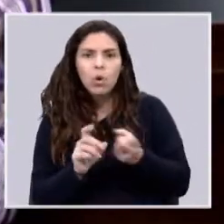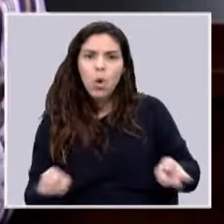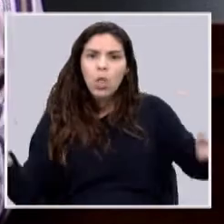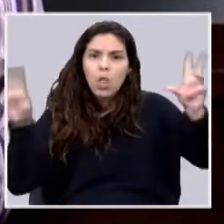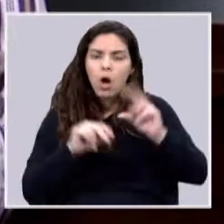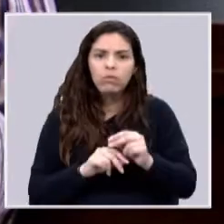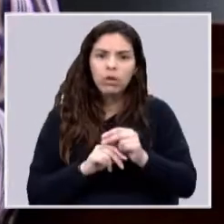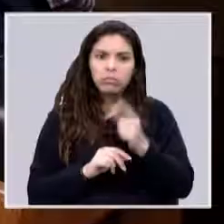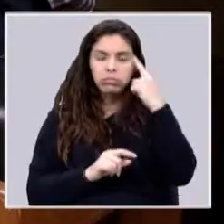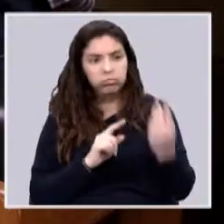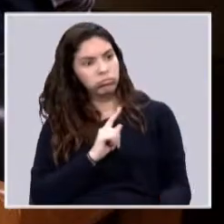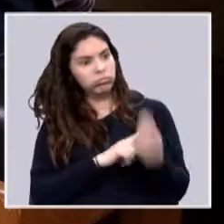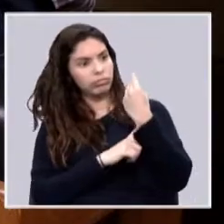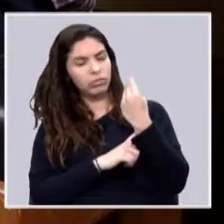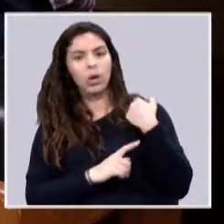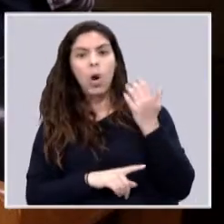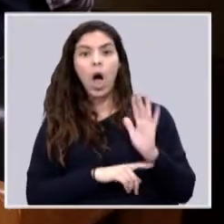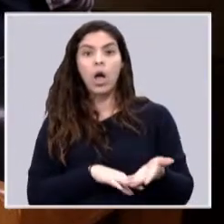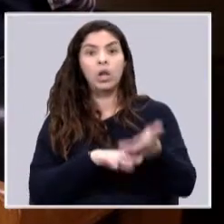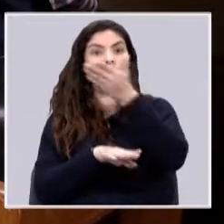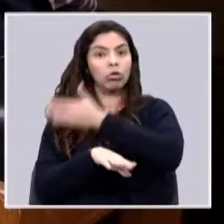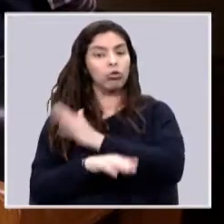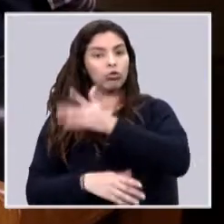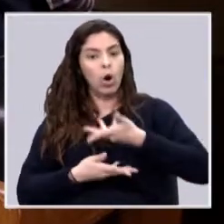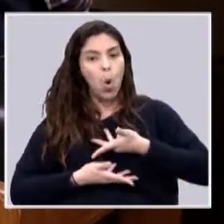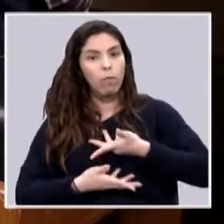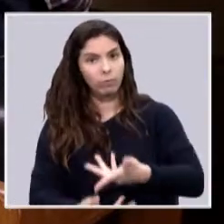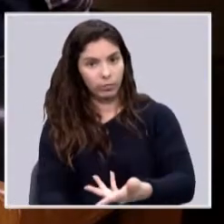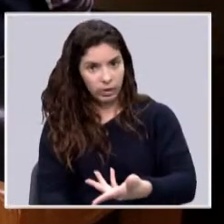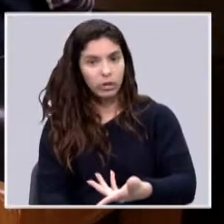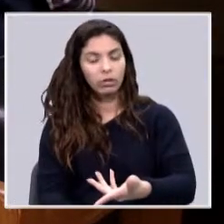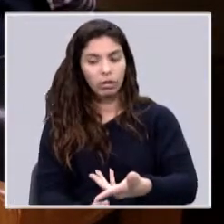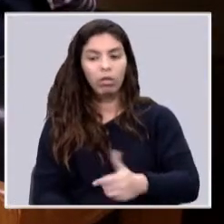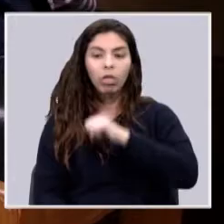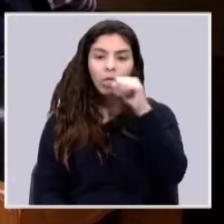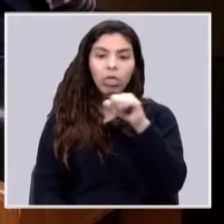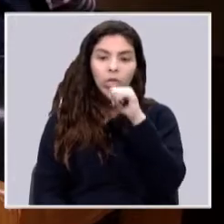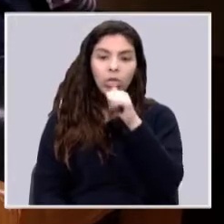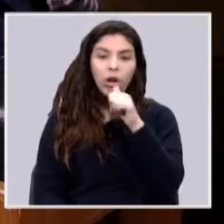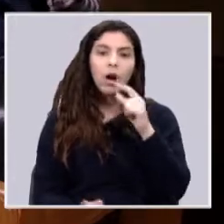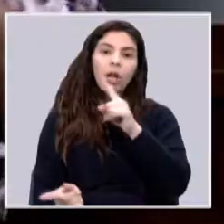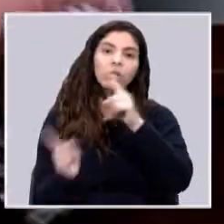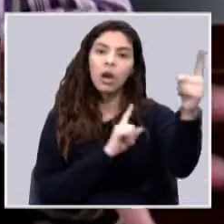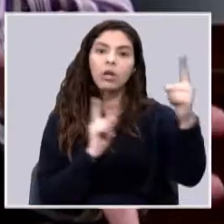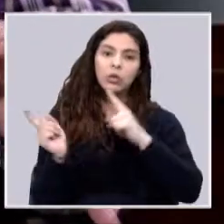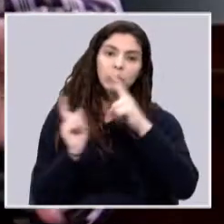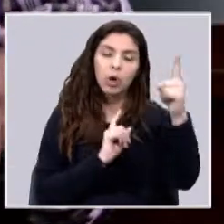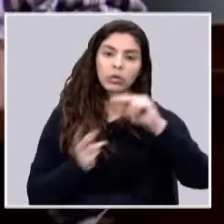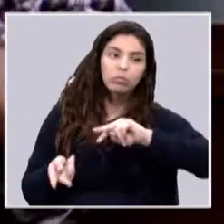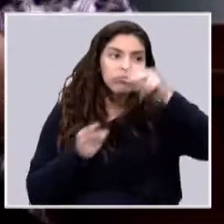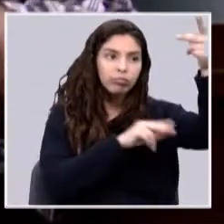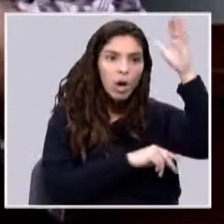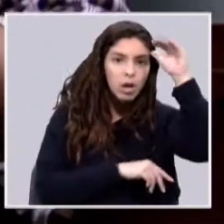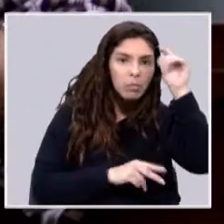coisas assim malucas. Eu já tinha sido convidado com alguma frequência para fazer transportes para outros aquários, ou